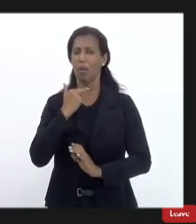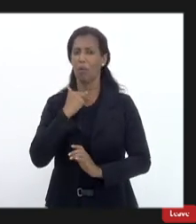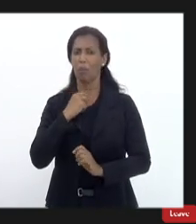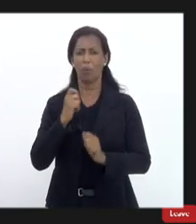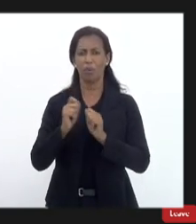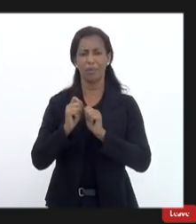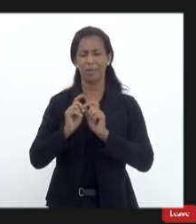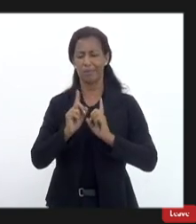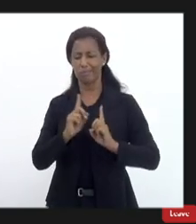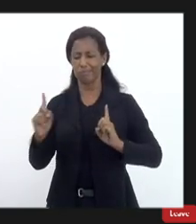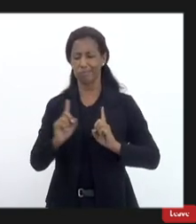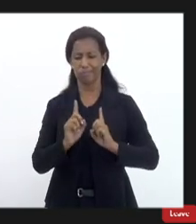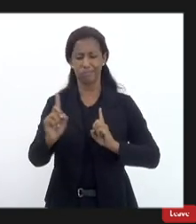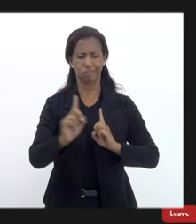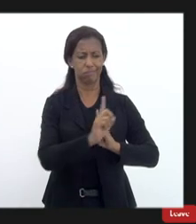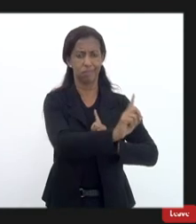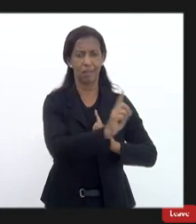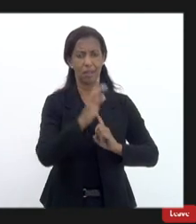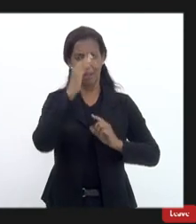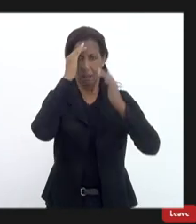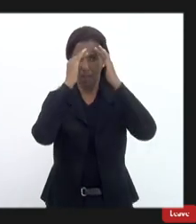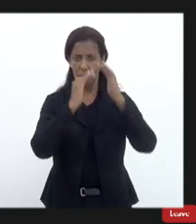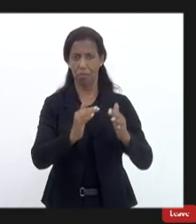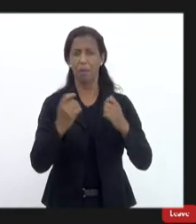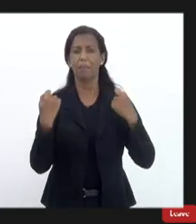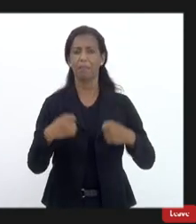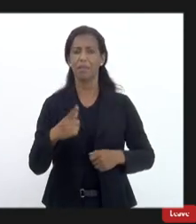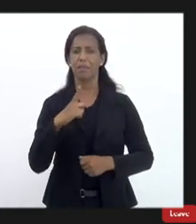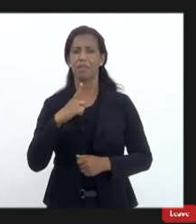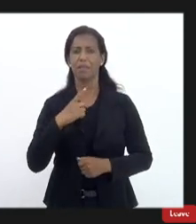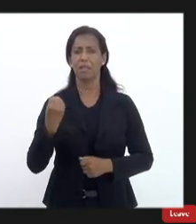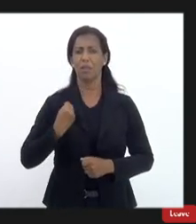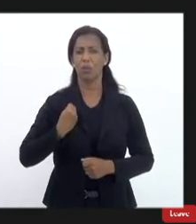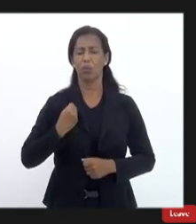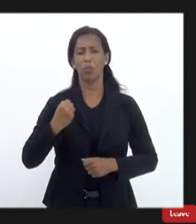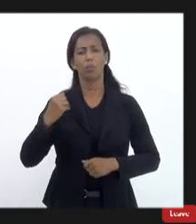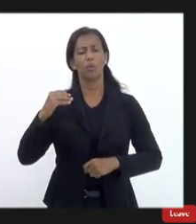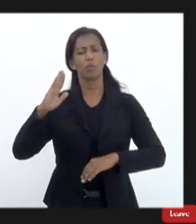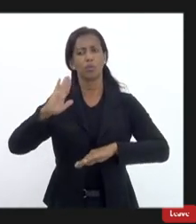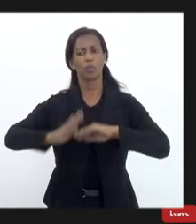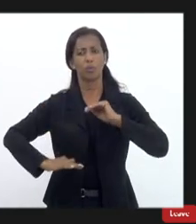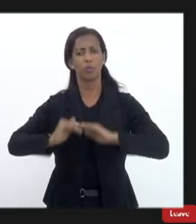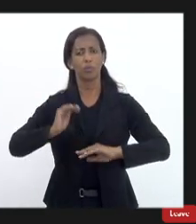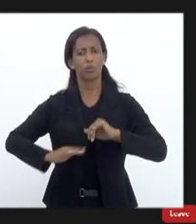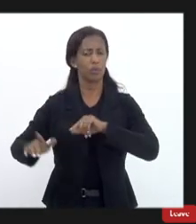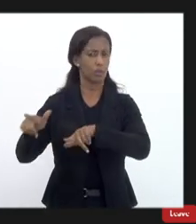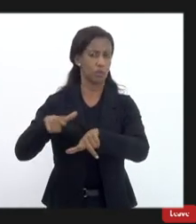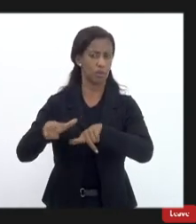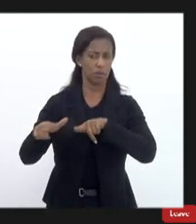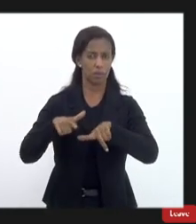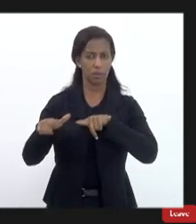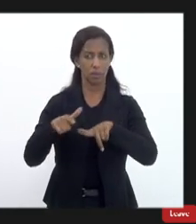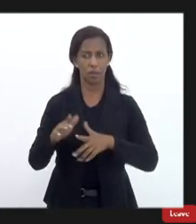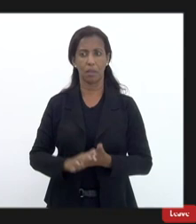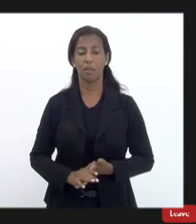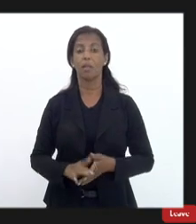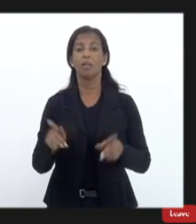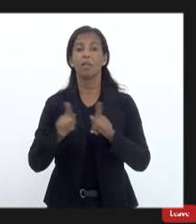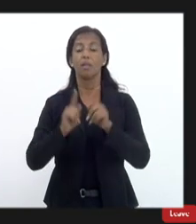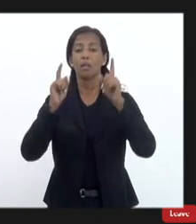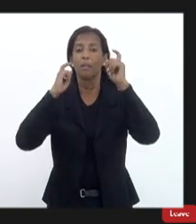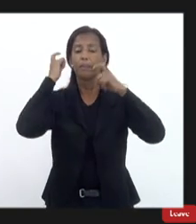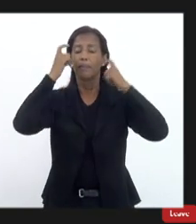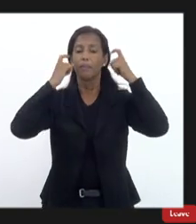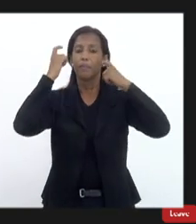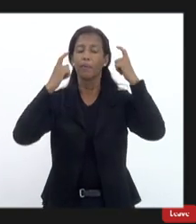tipo de aglomeração nas escolas, que a gente possa aumentar o número desse efetivo de funcionários, né? E a preocupação